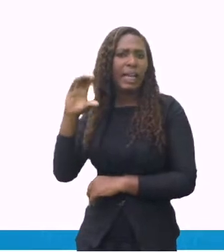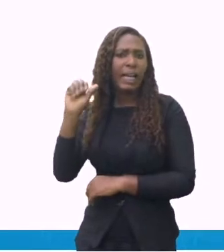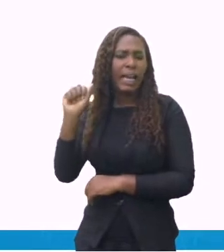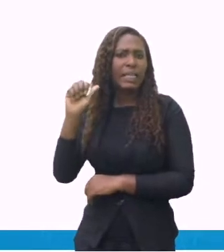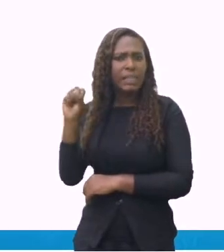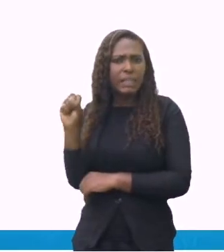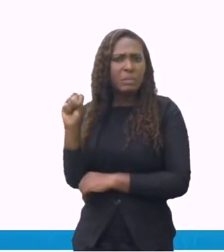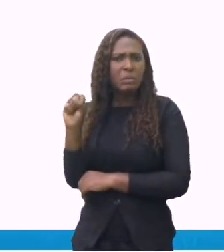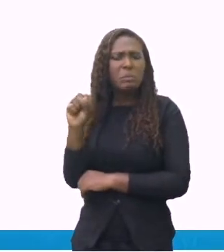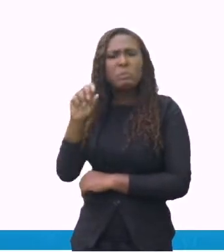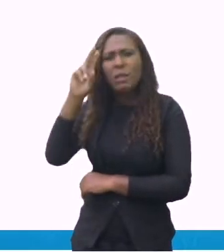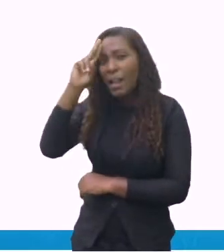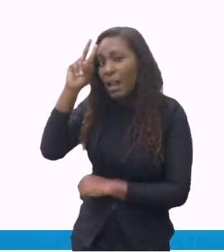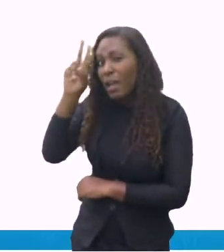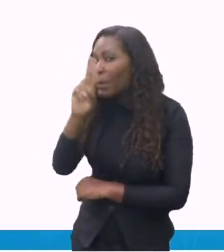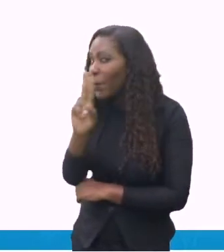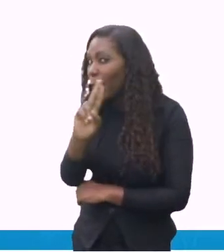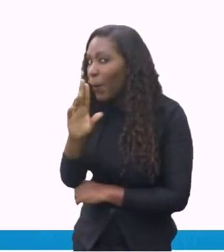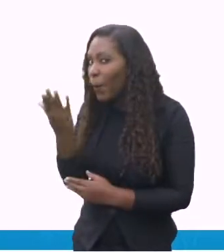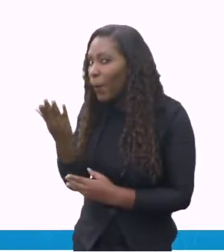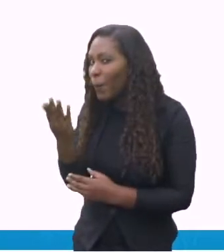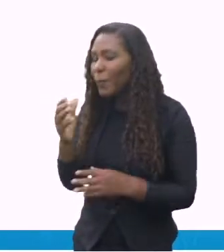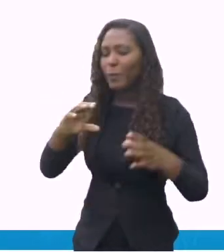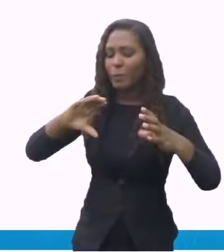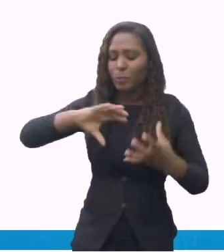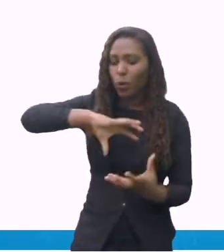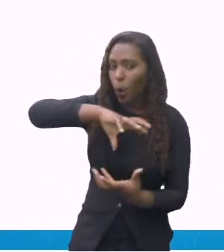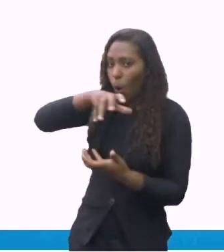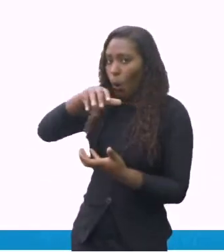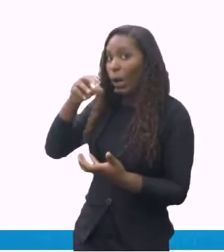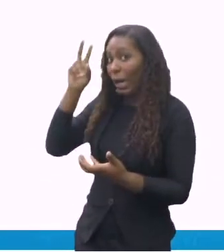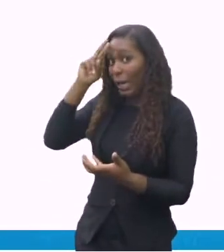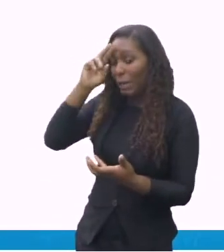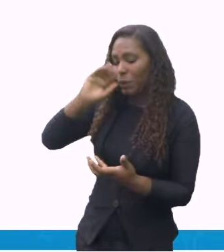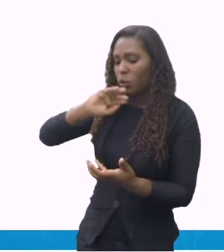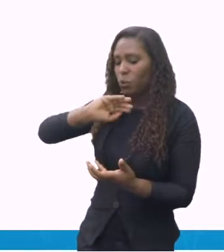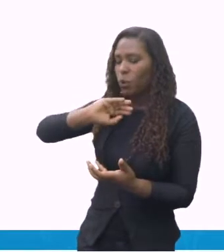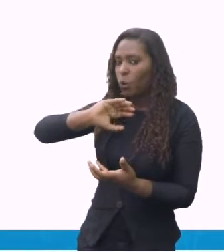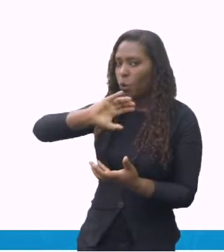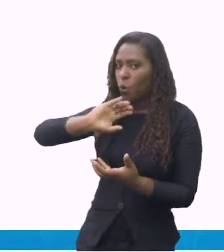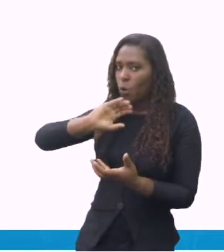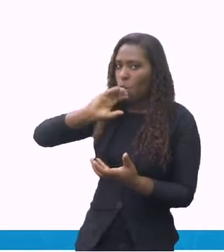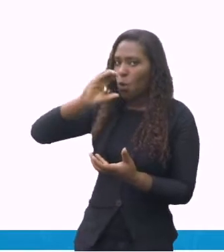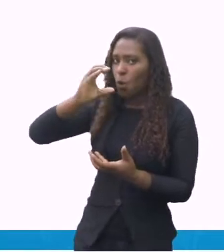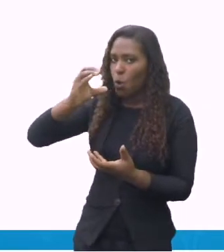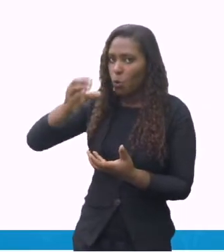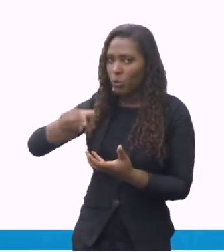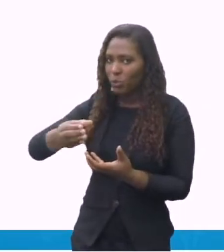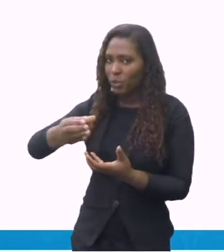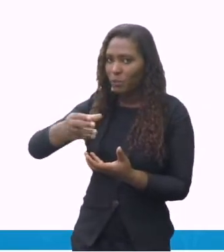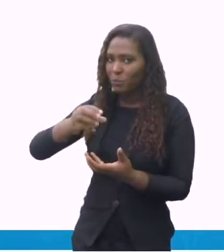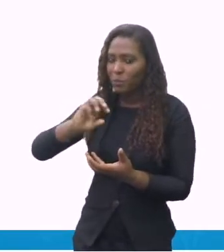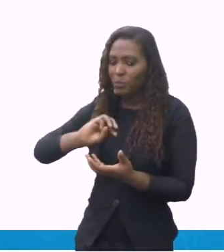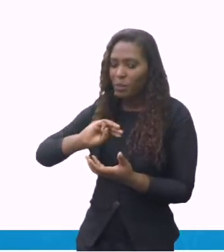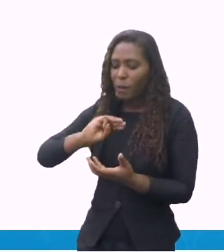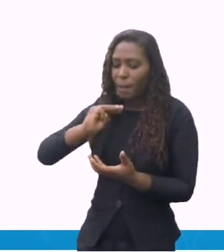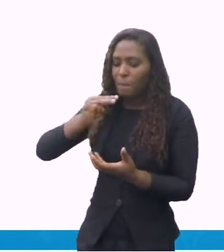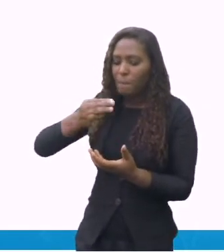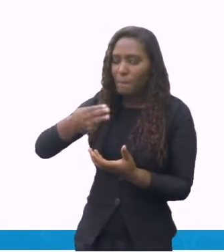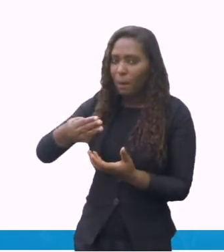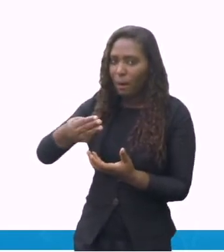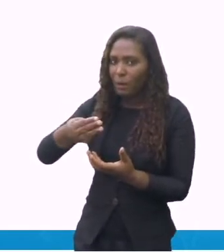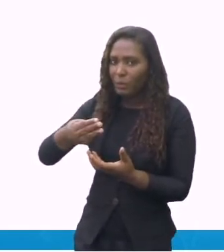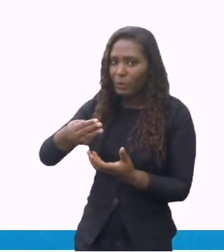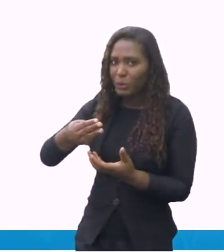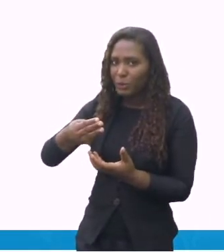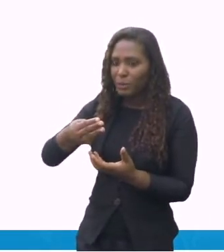Crosta, manto. O manto ele é constituído de um material denominado